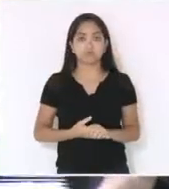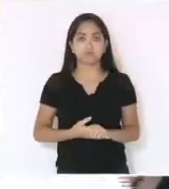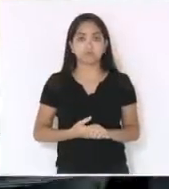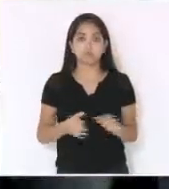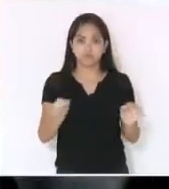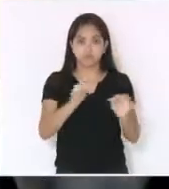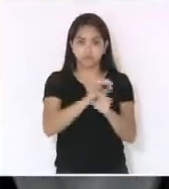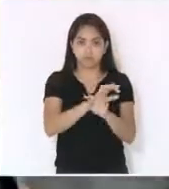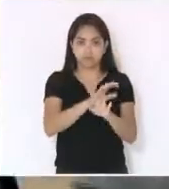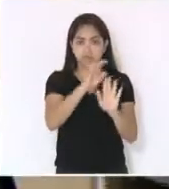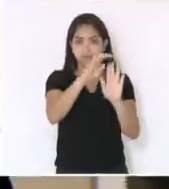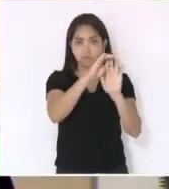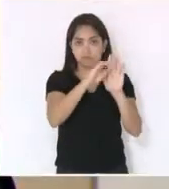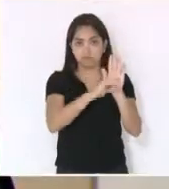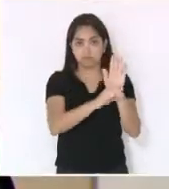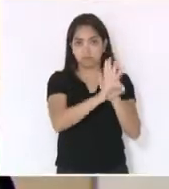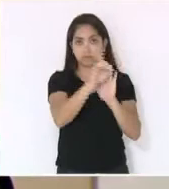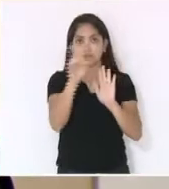Fim da ordem do dia.